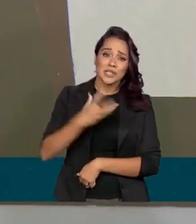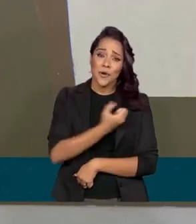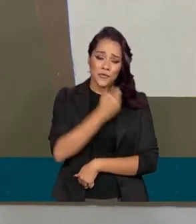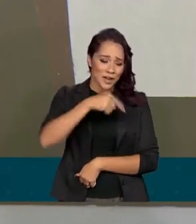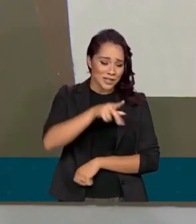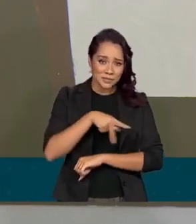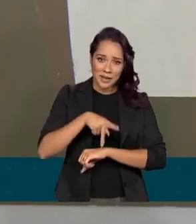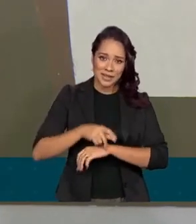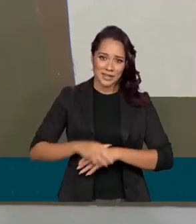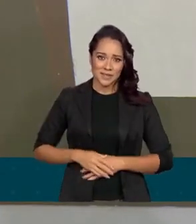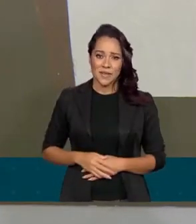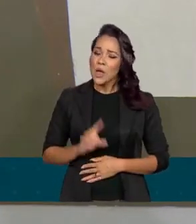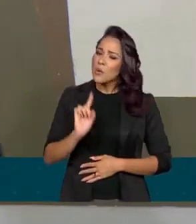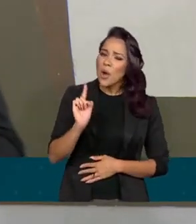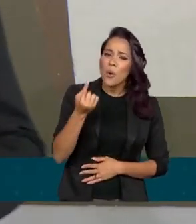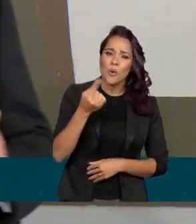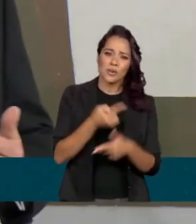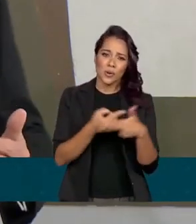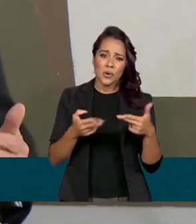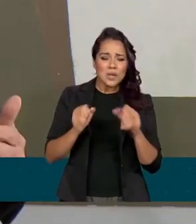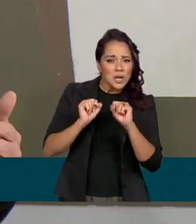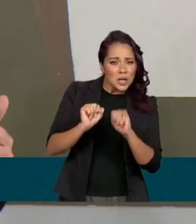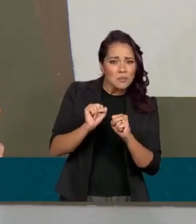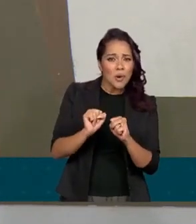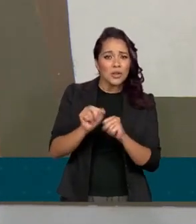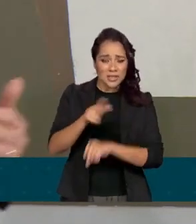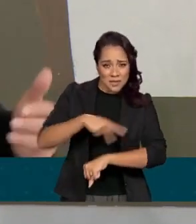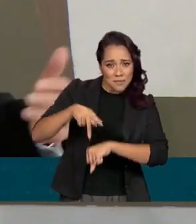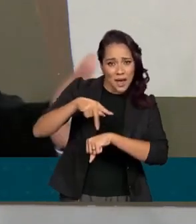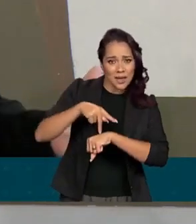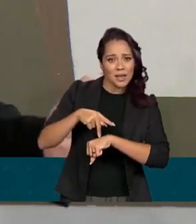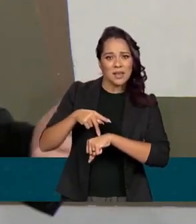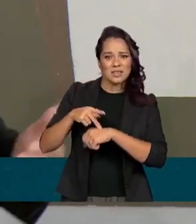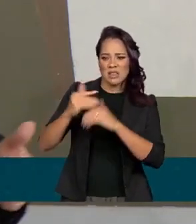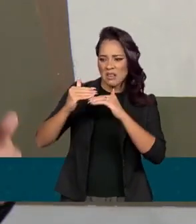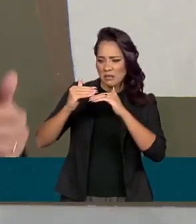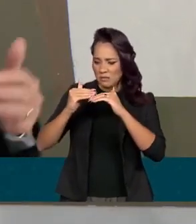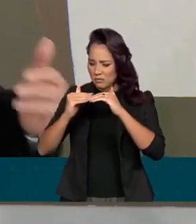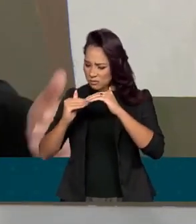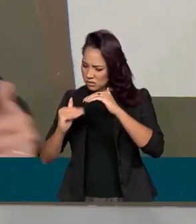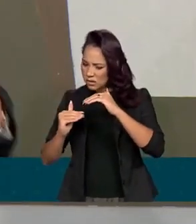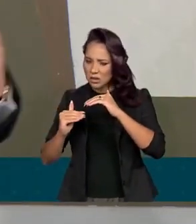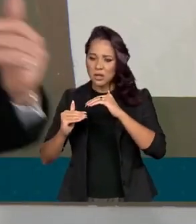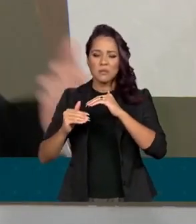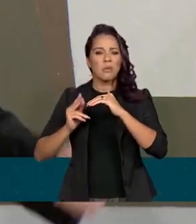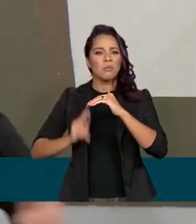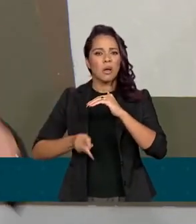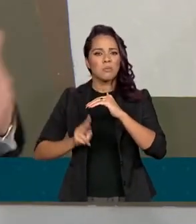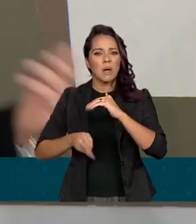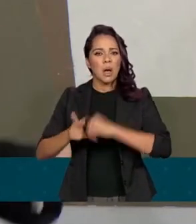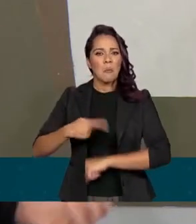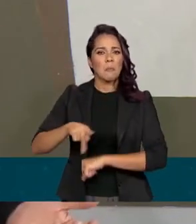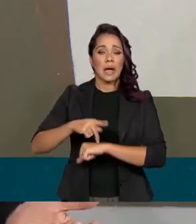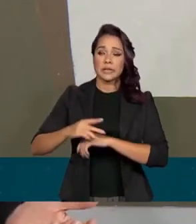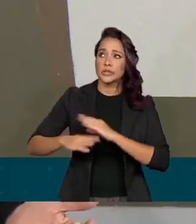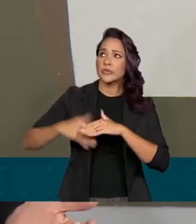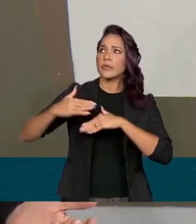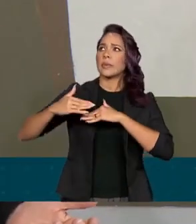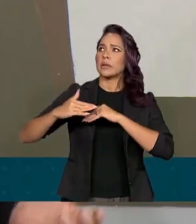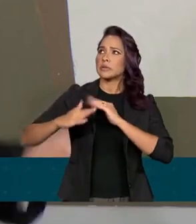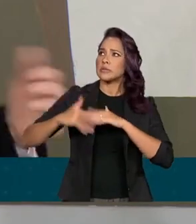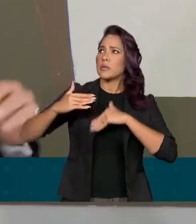país, com a única coisa que pode fazer esse país deixar de ser um eterno país em